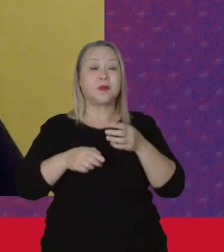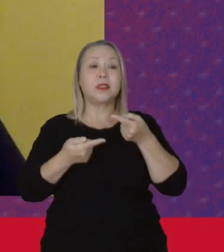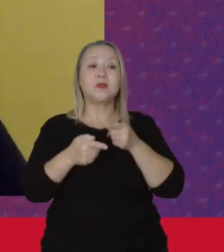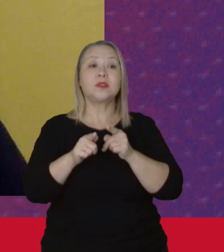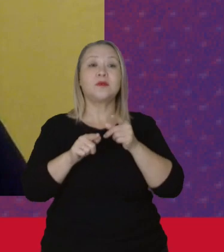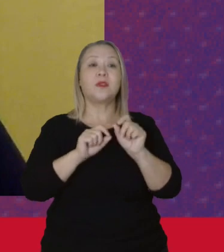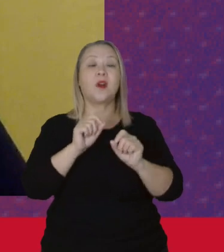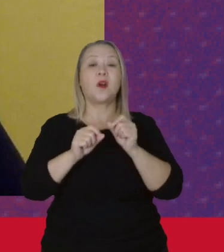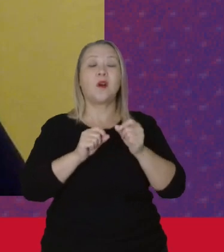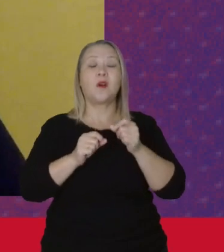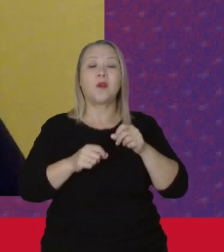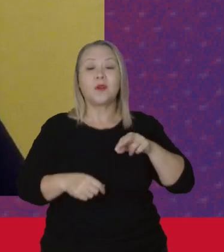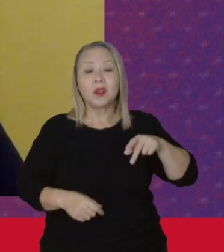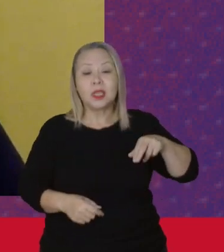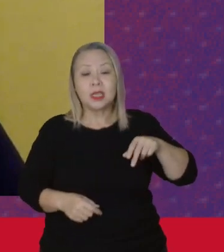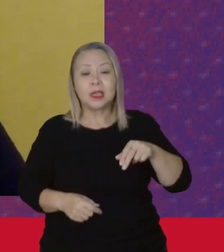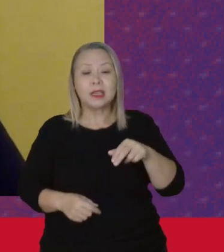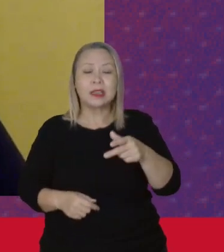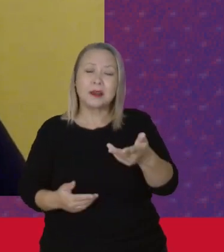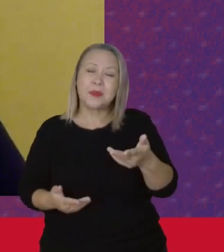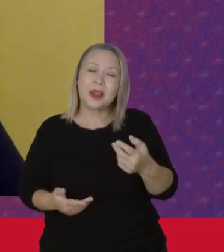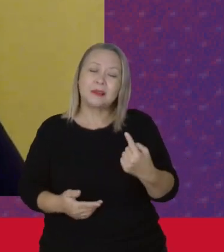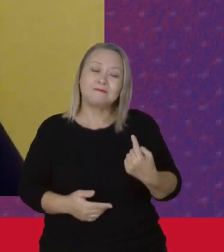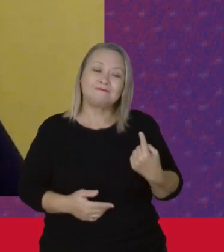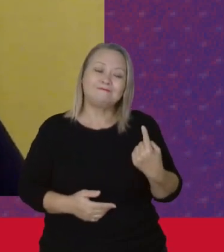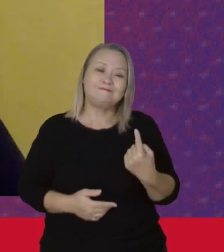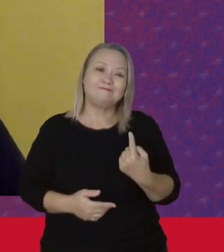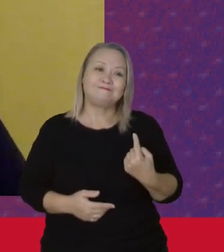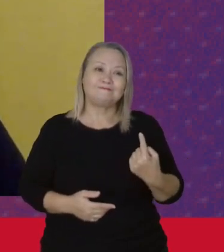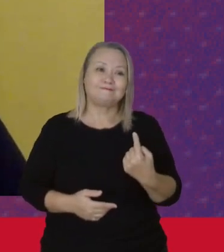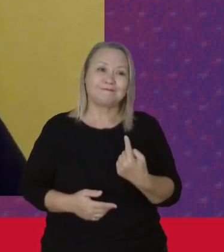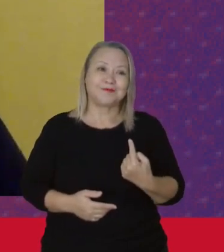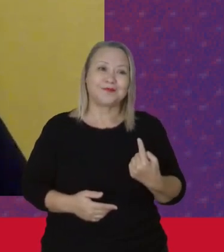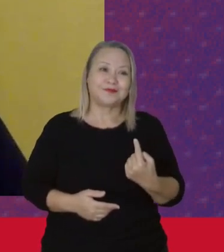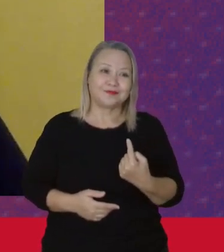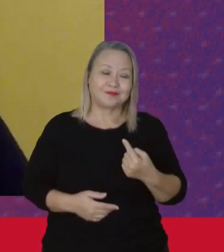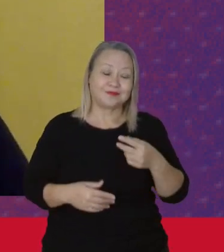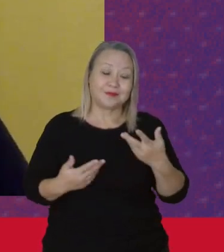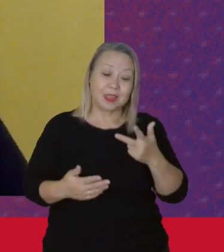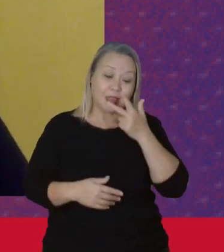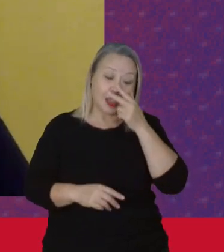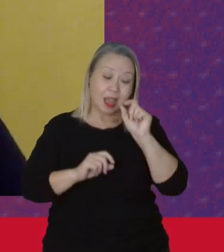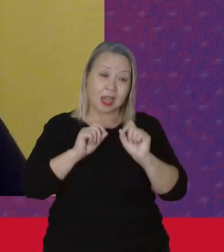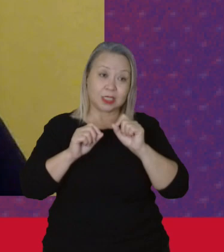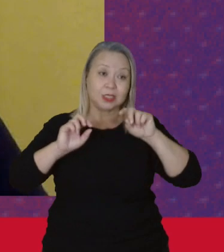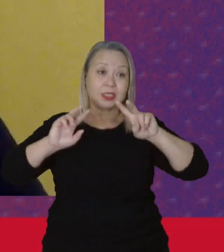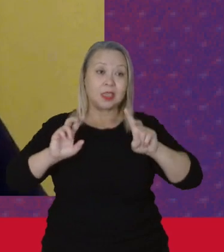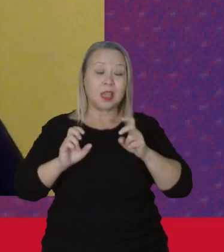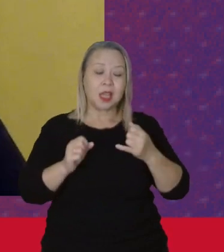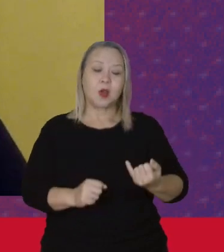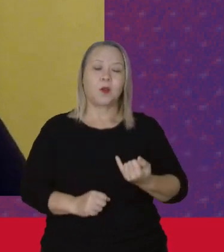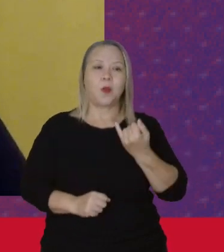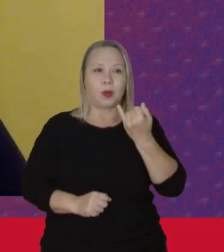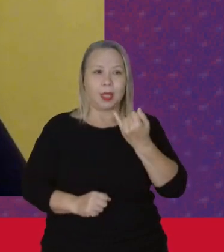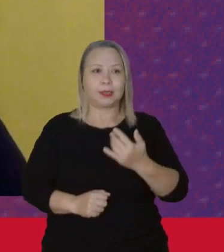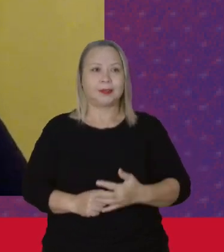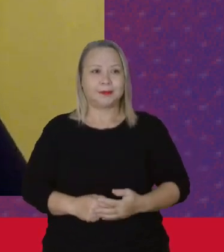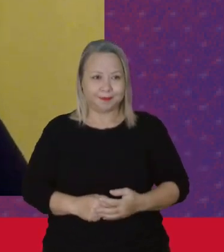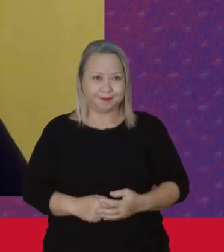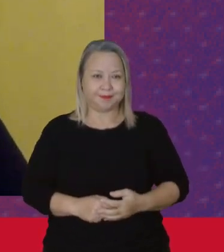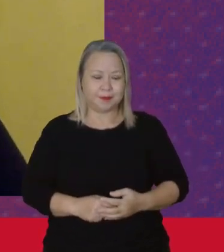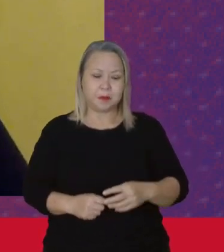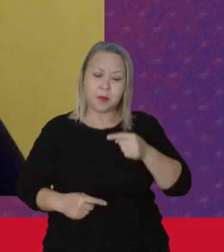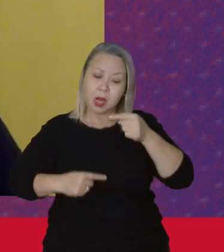é trilhado de forma solitária. Então, acho que essa é uma questão importante para